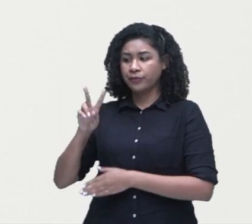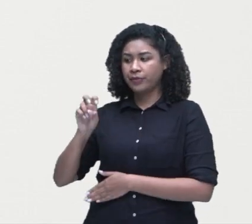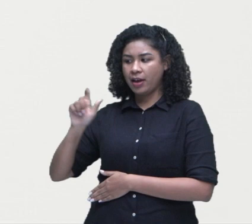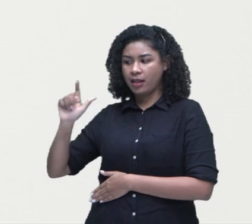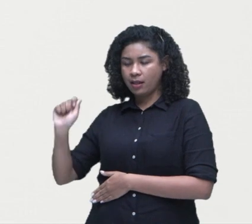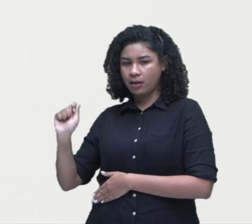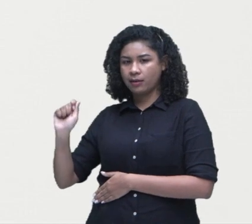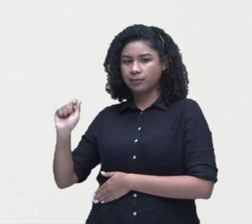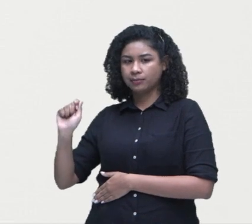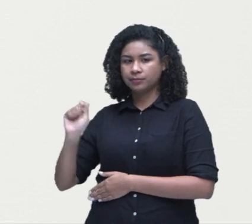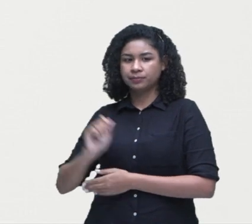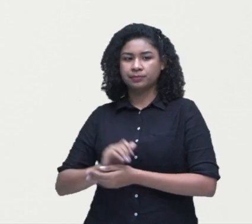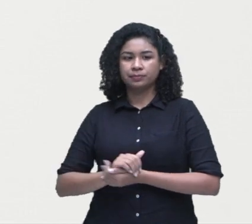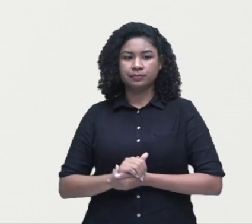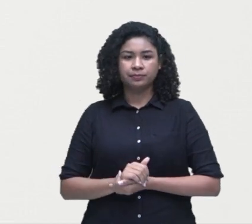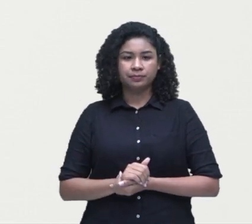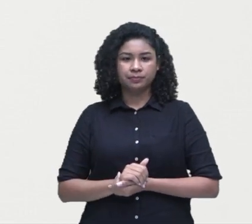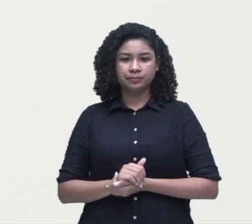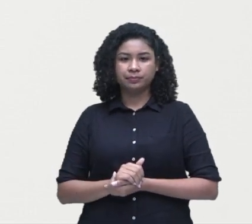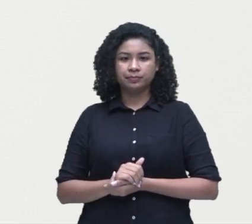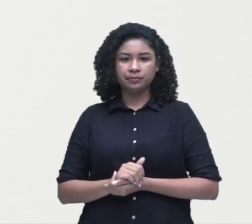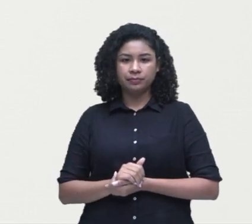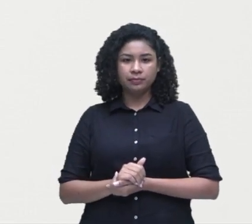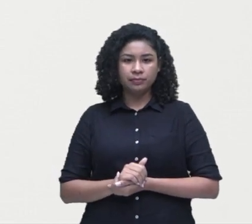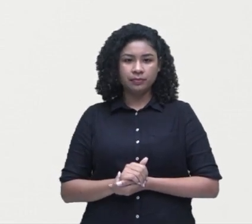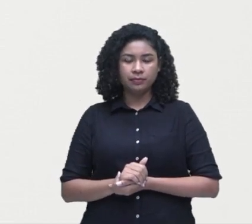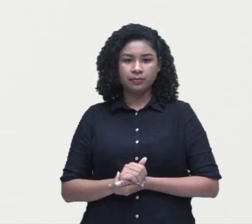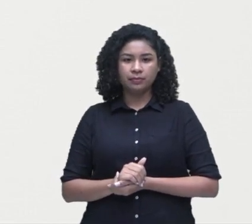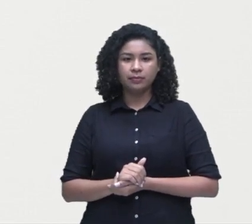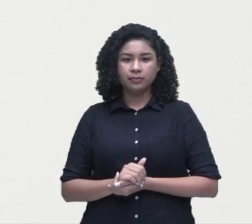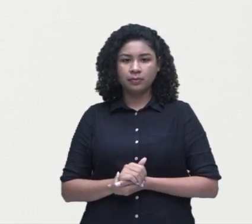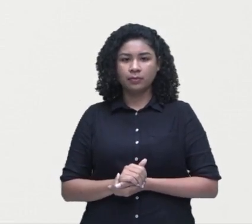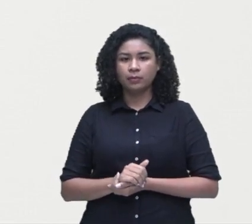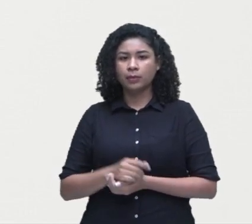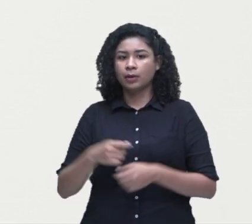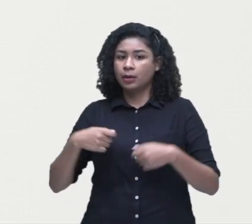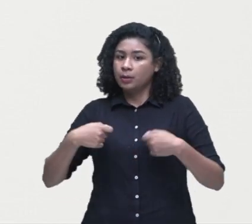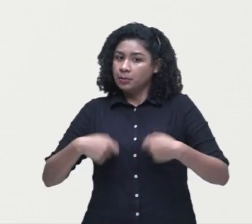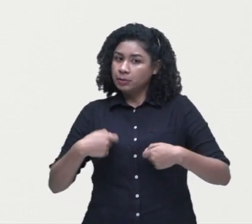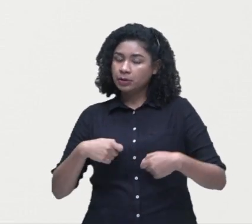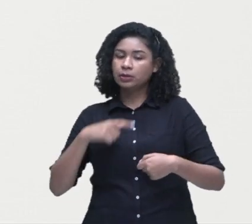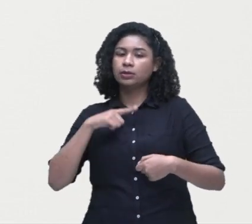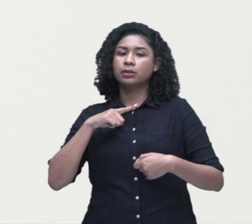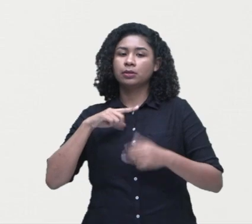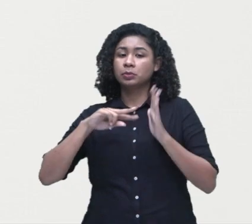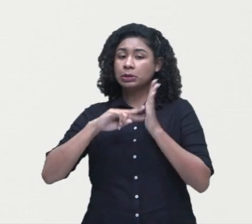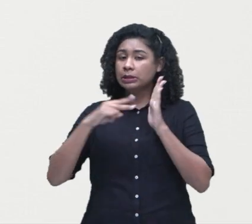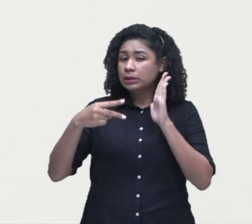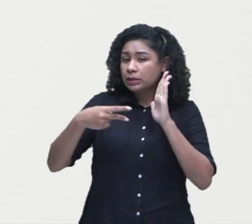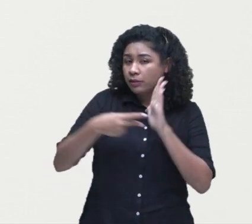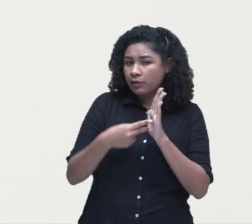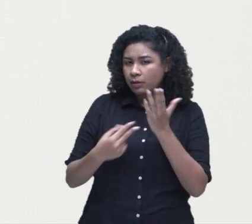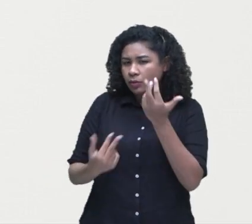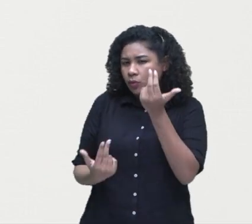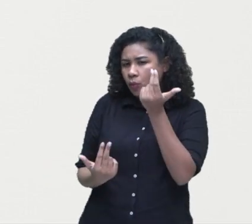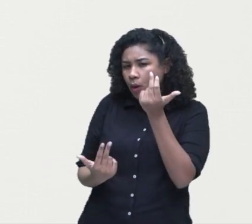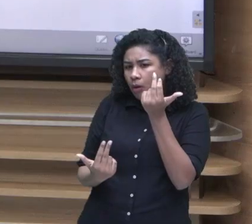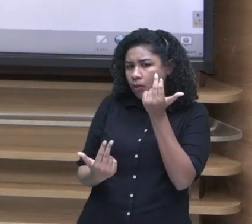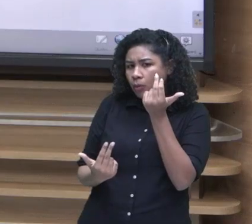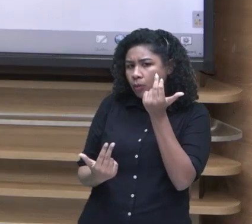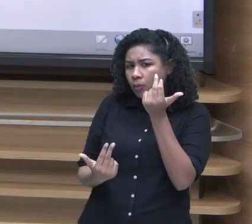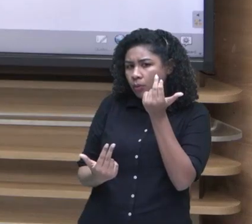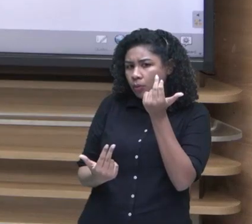Será que é o mesmo sentido de vela na primeira frase e da segunda tem o mesmo